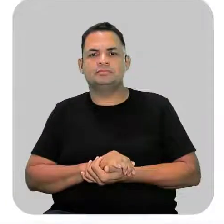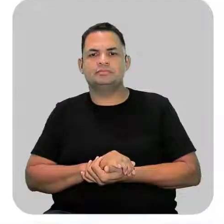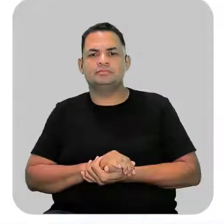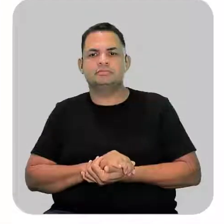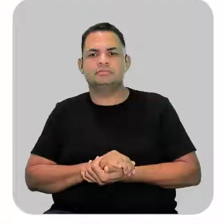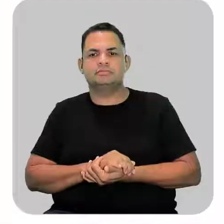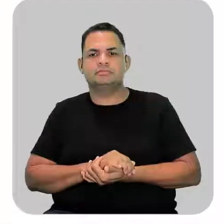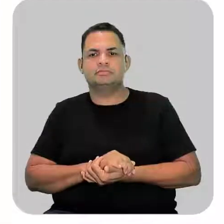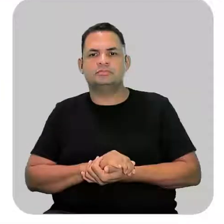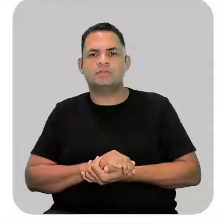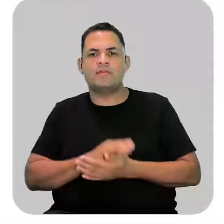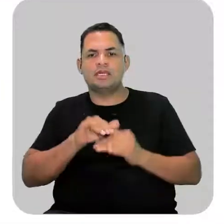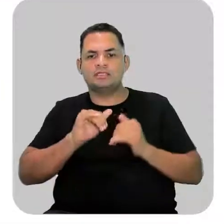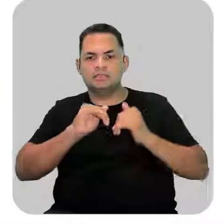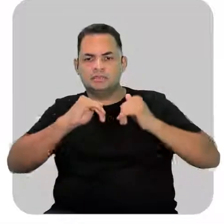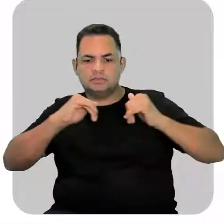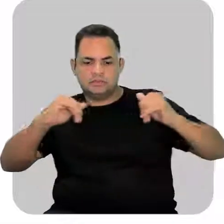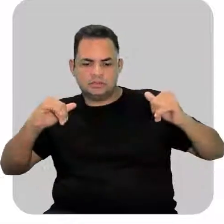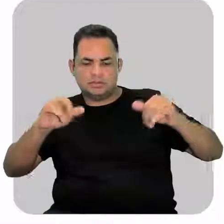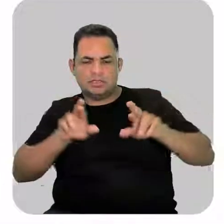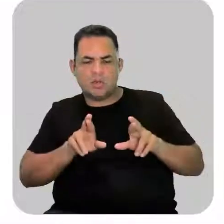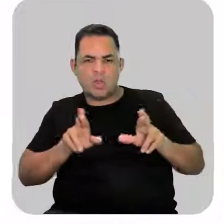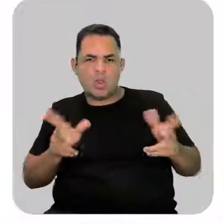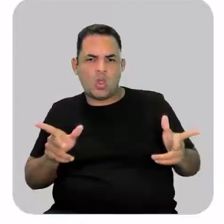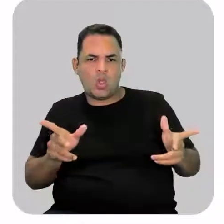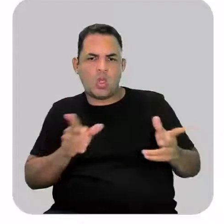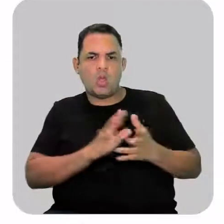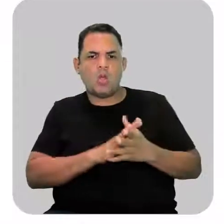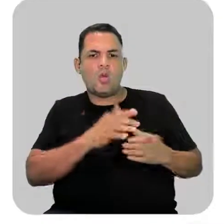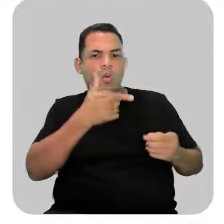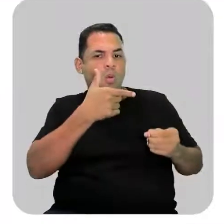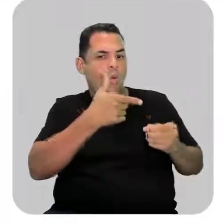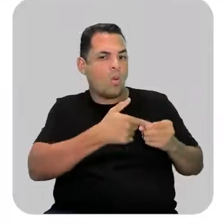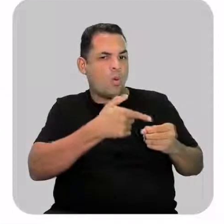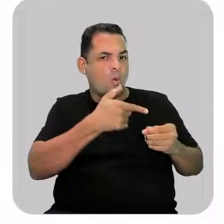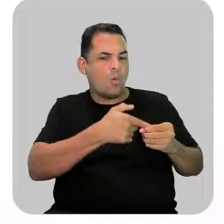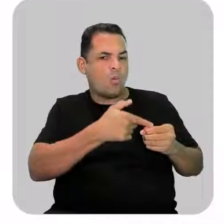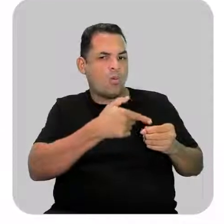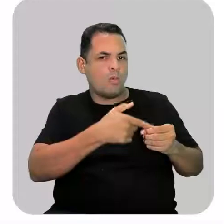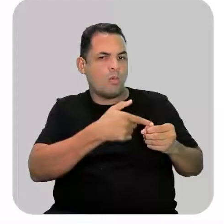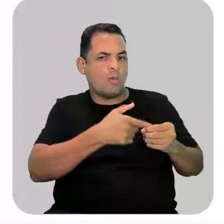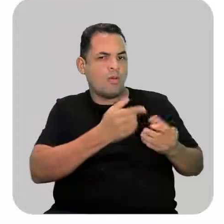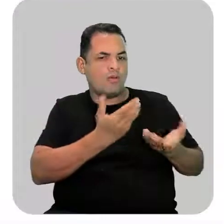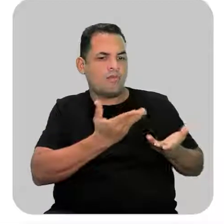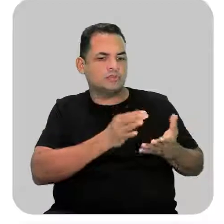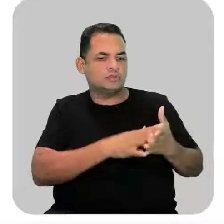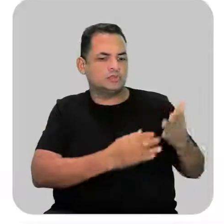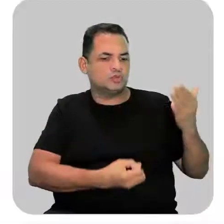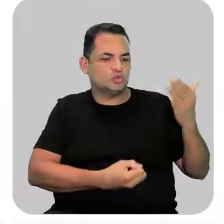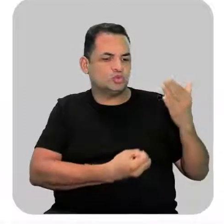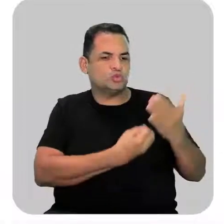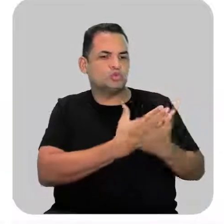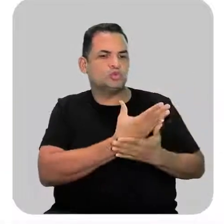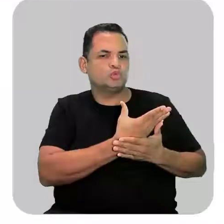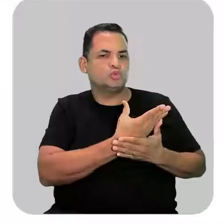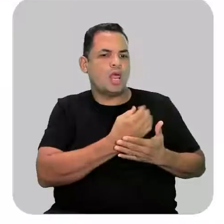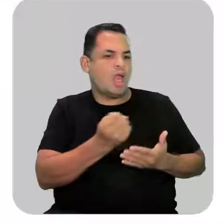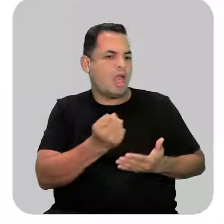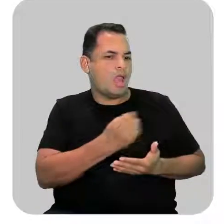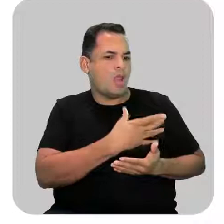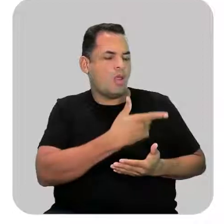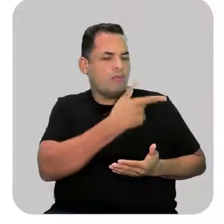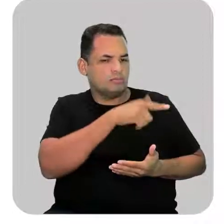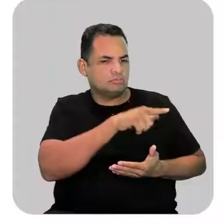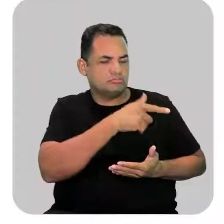é feita uma separação, uma distinção de combustíveis que são de fontes renováveis e os que não são